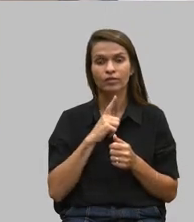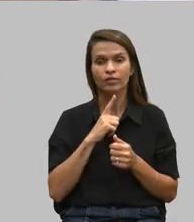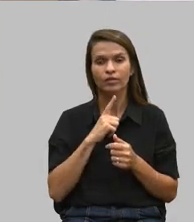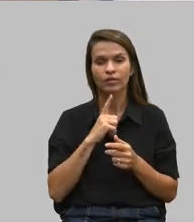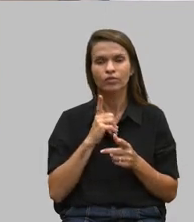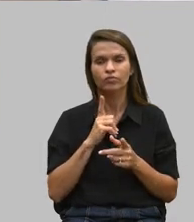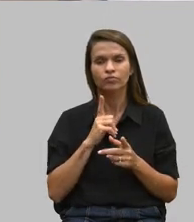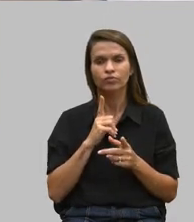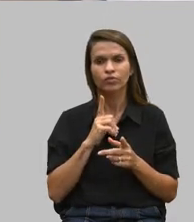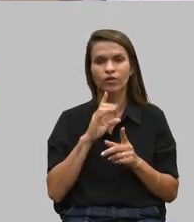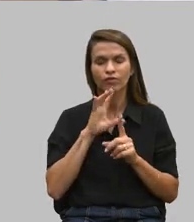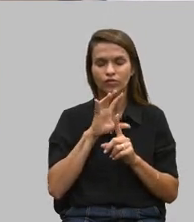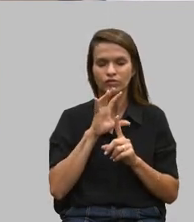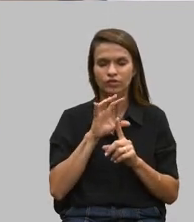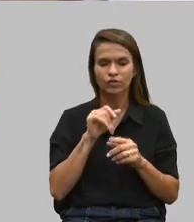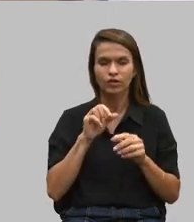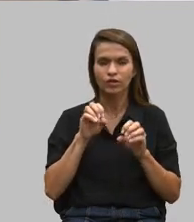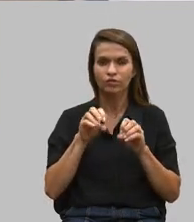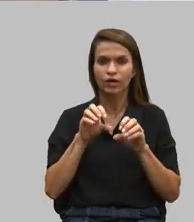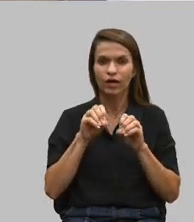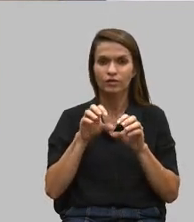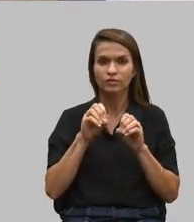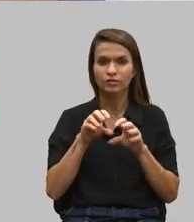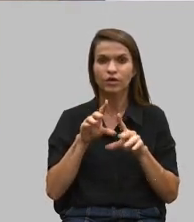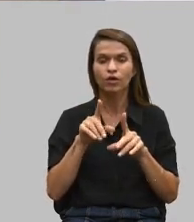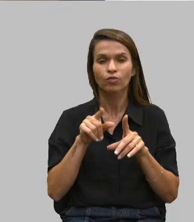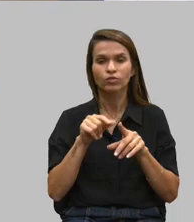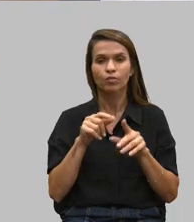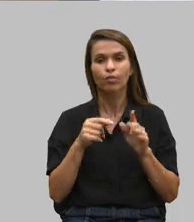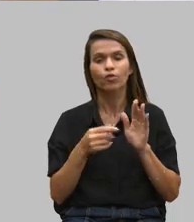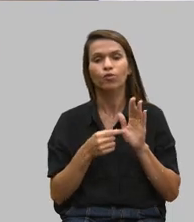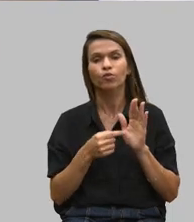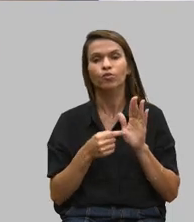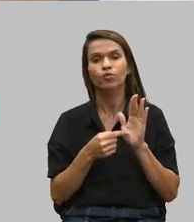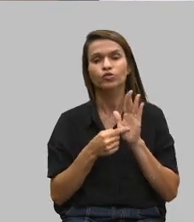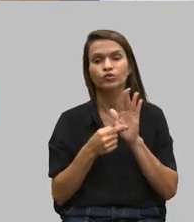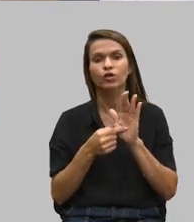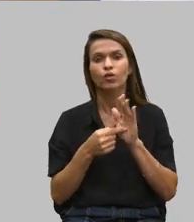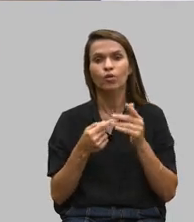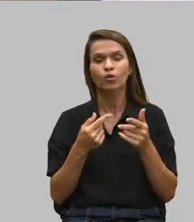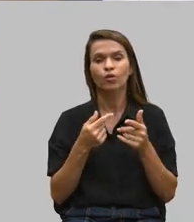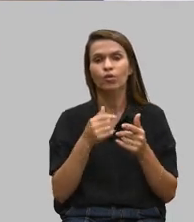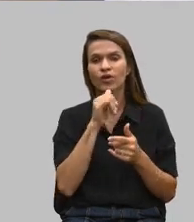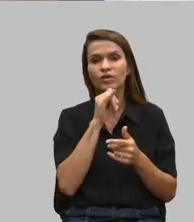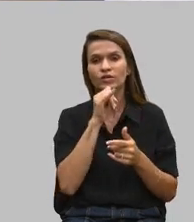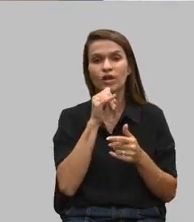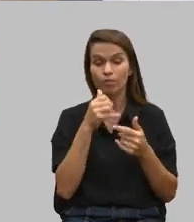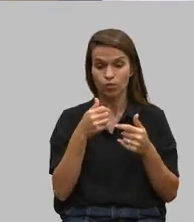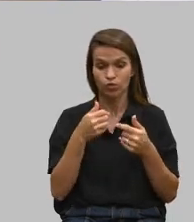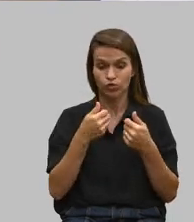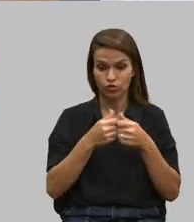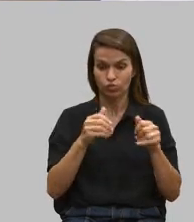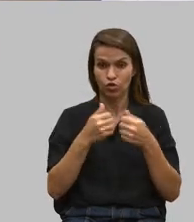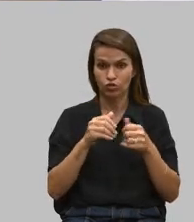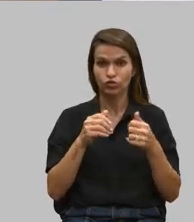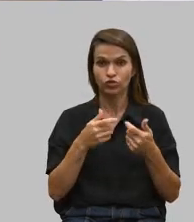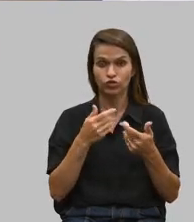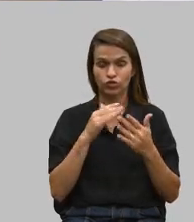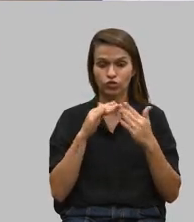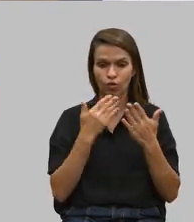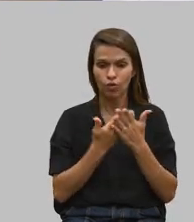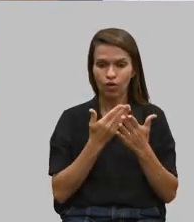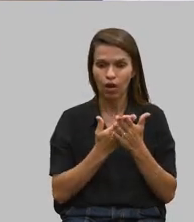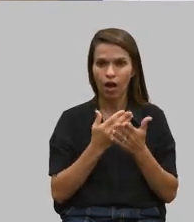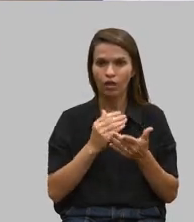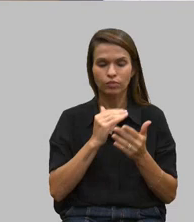forte na educação de regime de colaboração como por um exemplo no transporte escolar que aumentamos esse ano para 800 milhões de investimento no